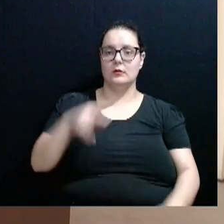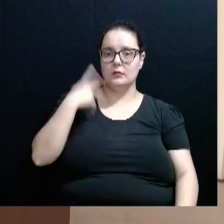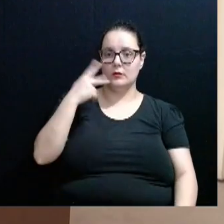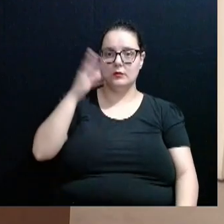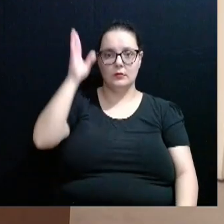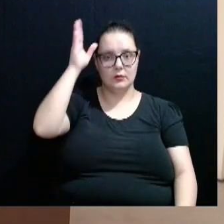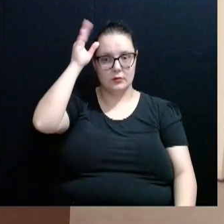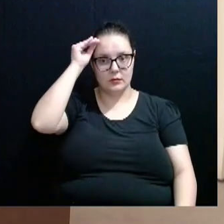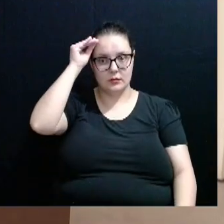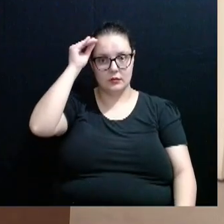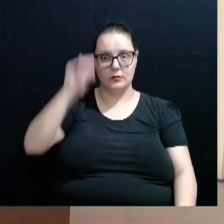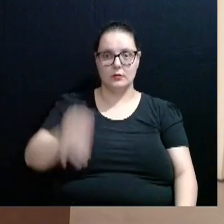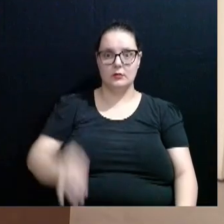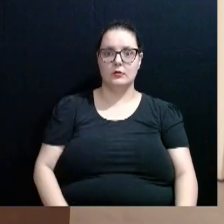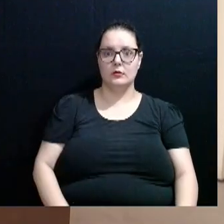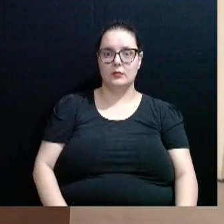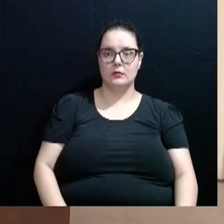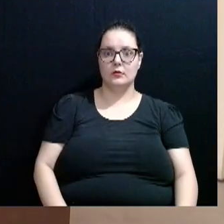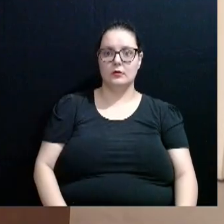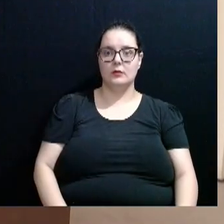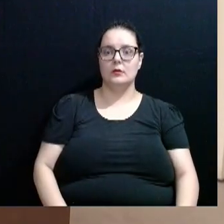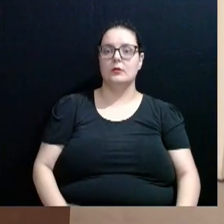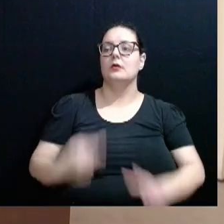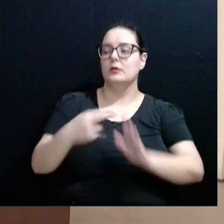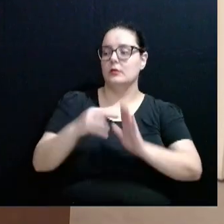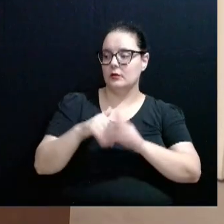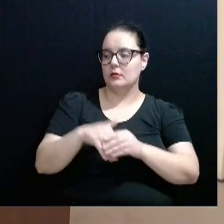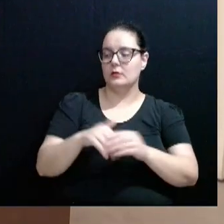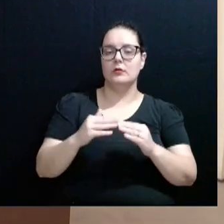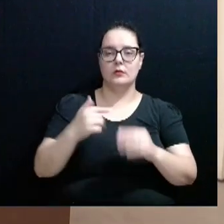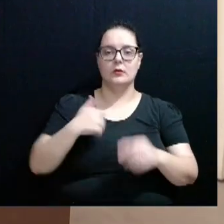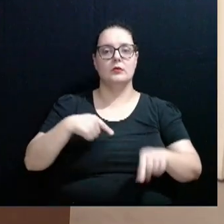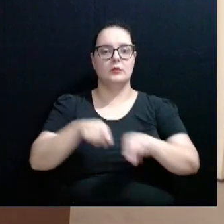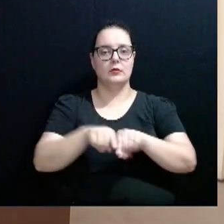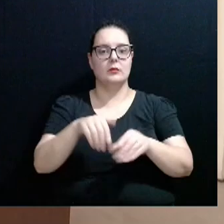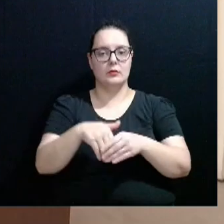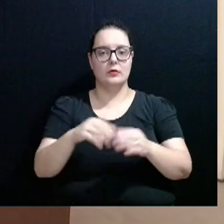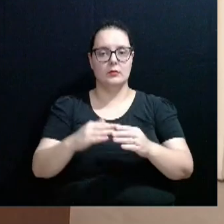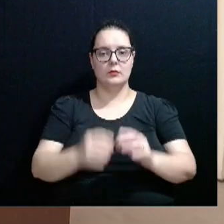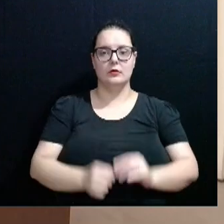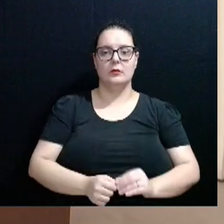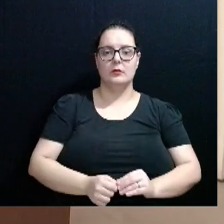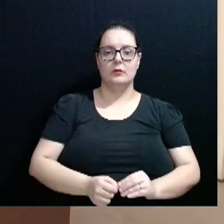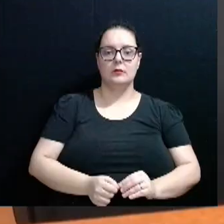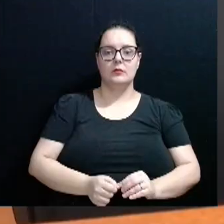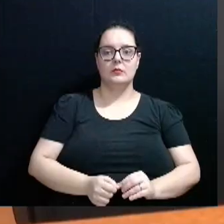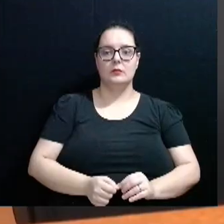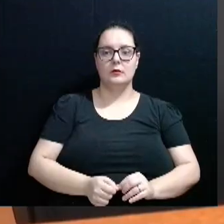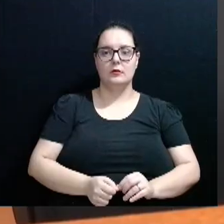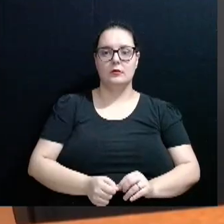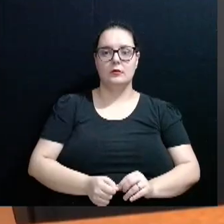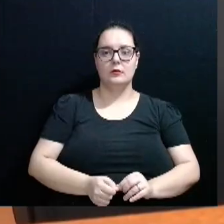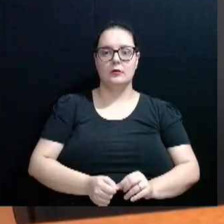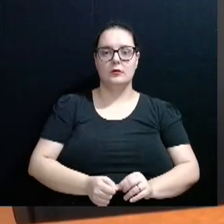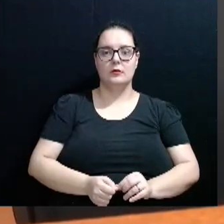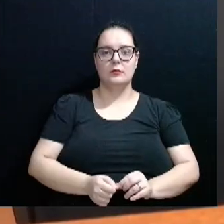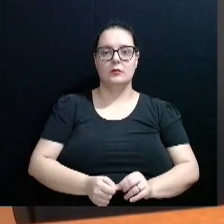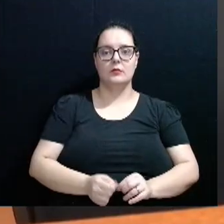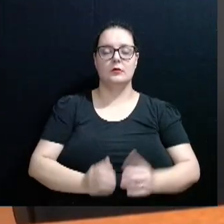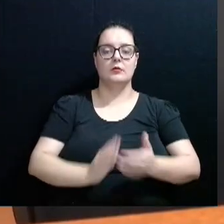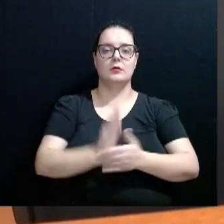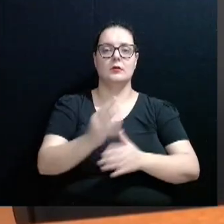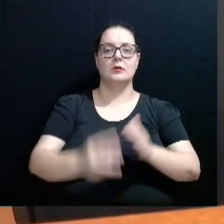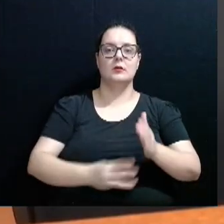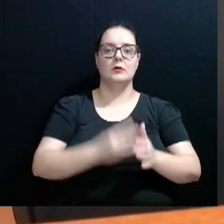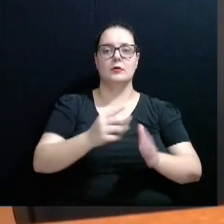qual Acompanho o relator, voto favorável, senhor presidente. Esse vereador também vota favorável. Com os votos favoráveis, Está aprovada. A terceira discussão de votação do